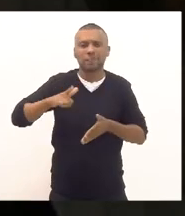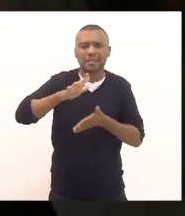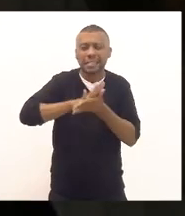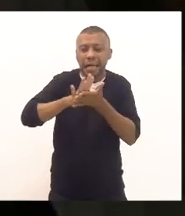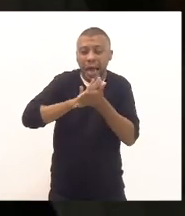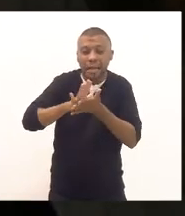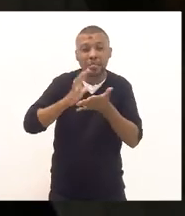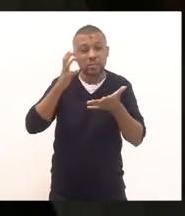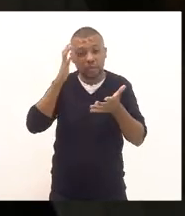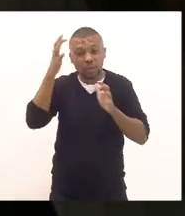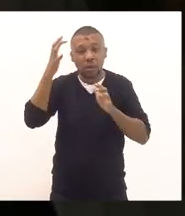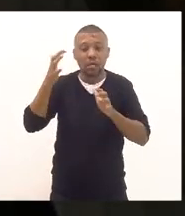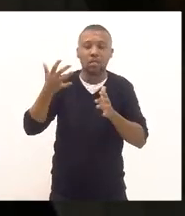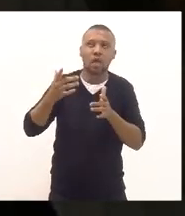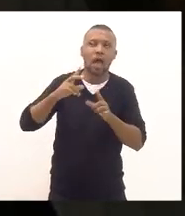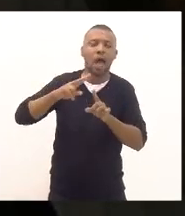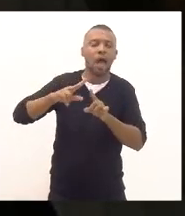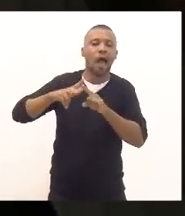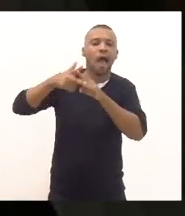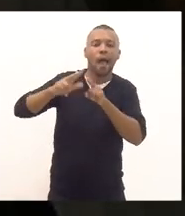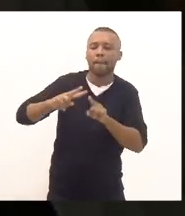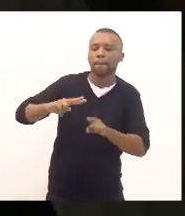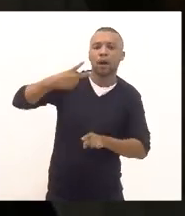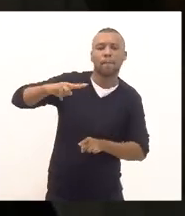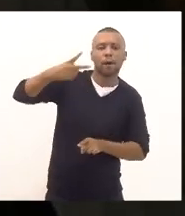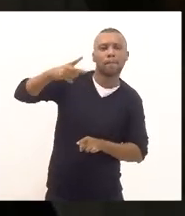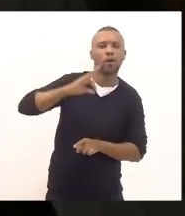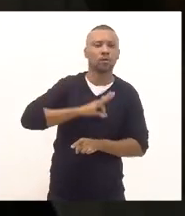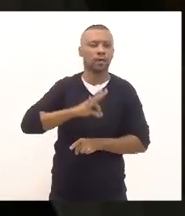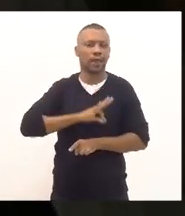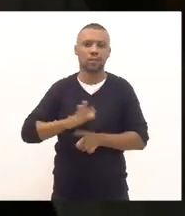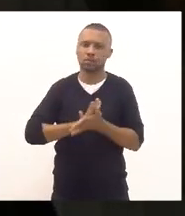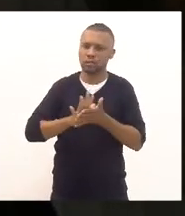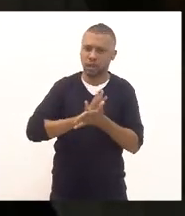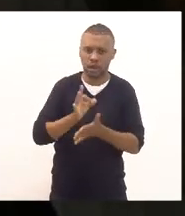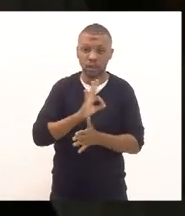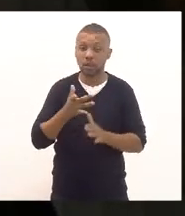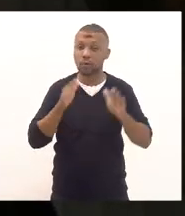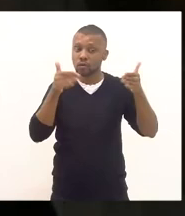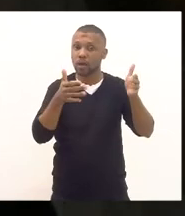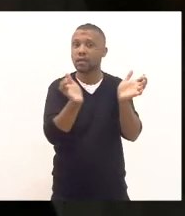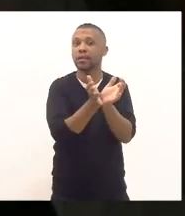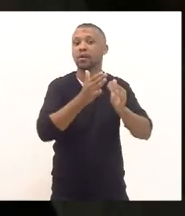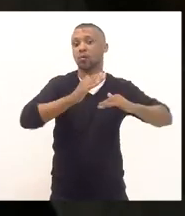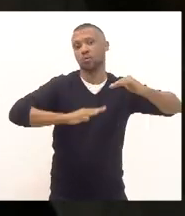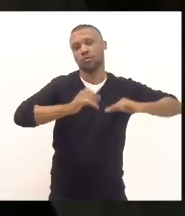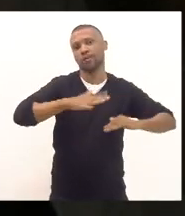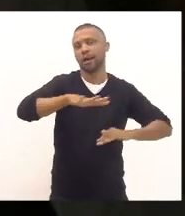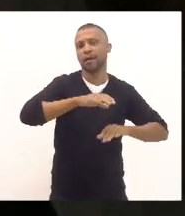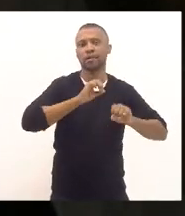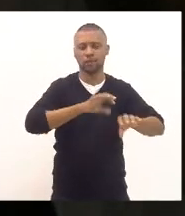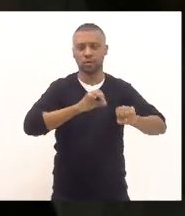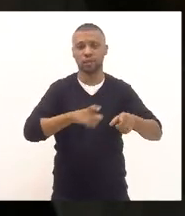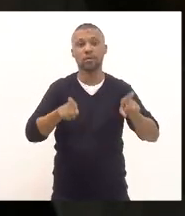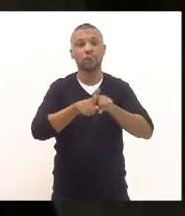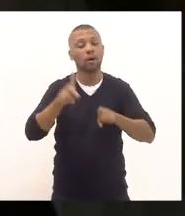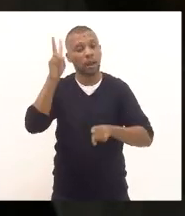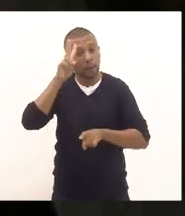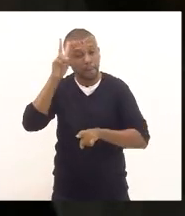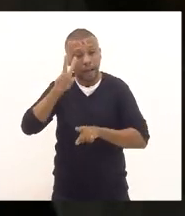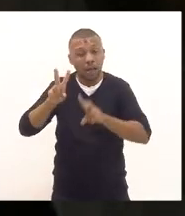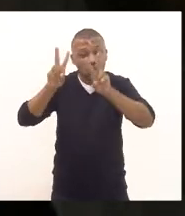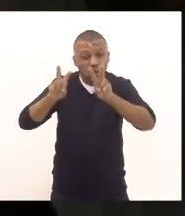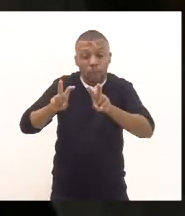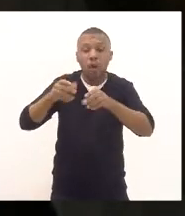de reajuste dos salários dos profissionais de educação quero lembrar também a necessidade de